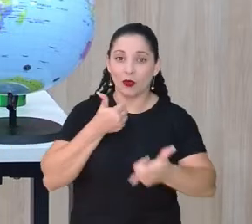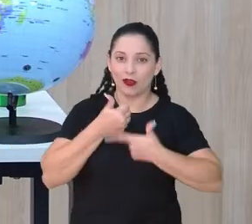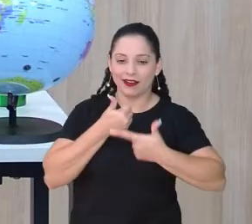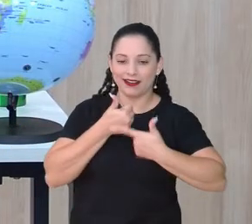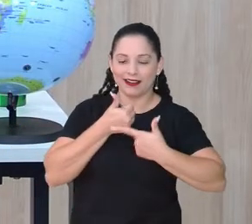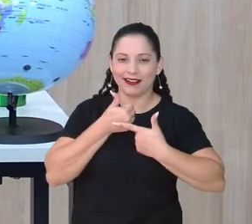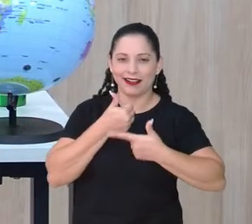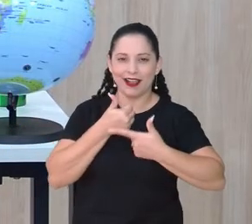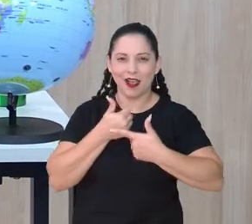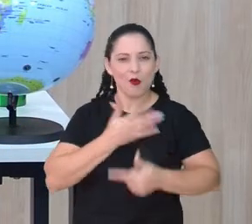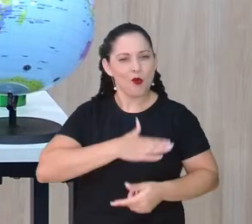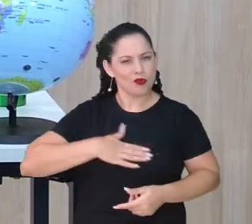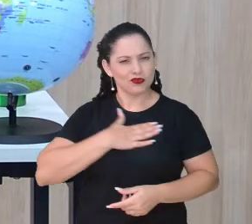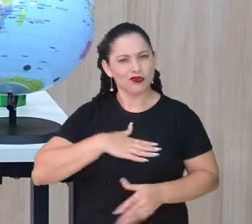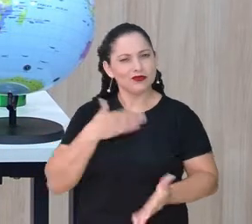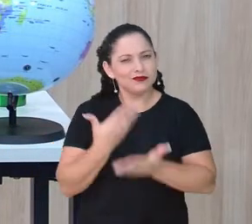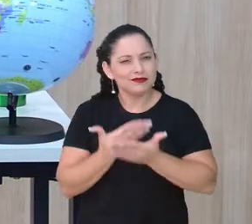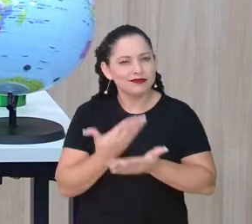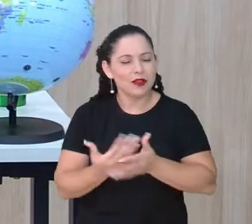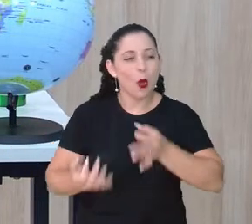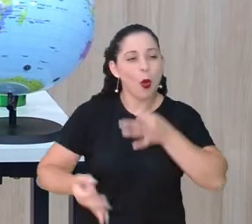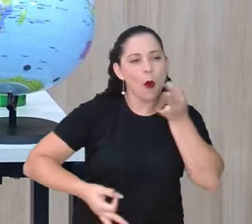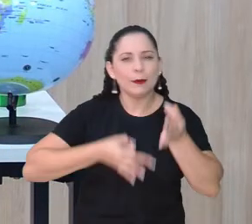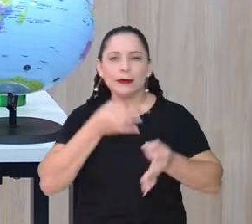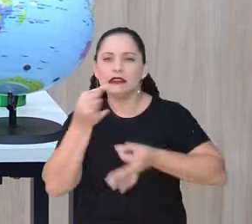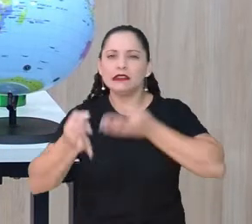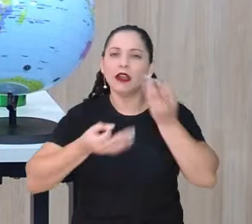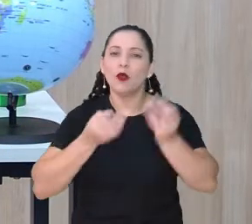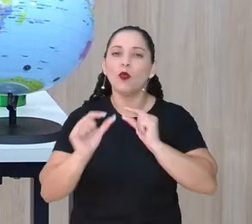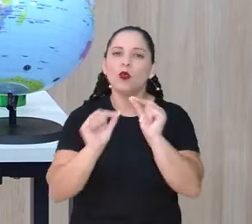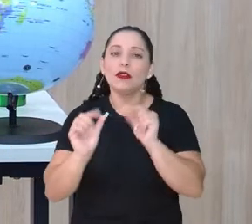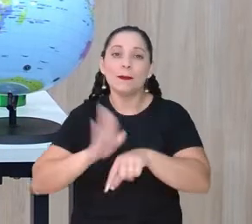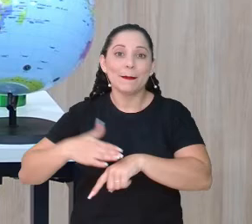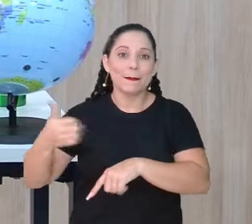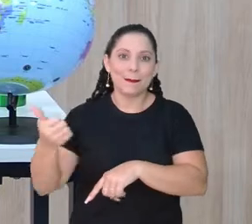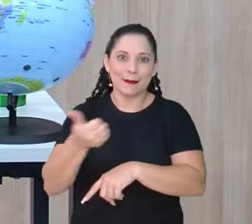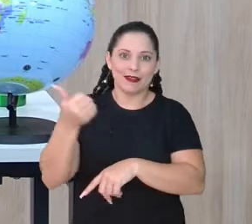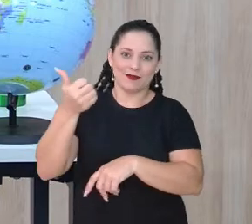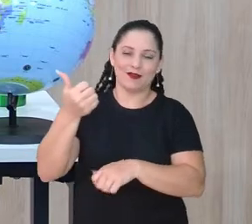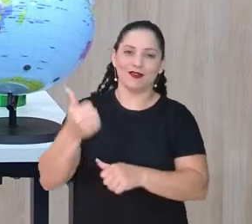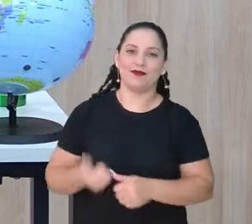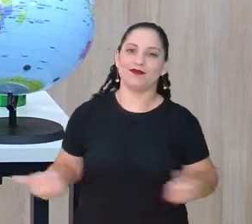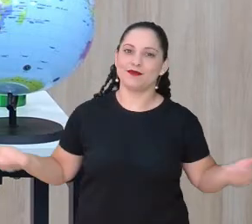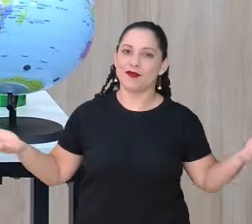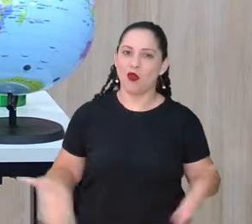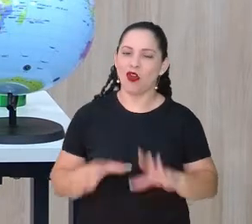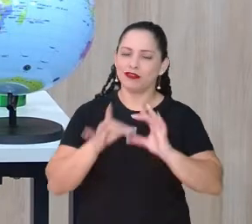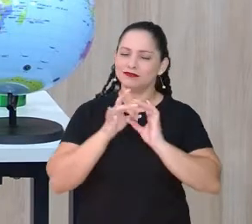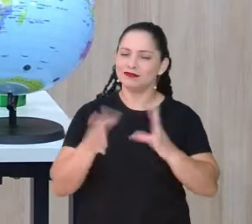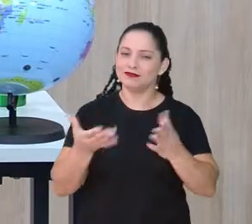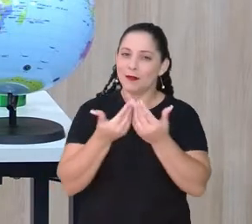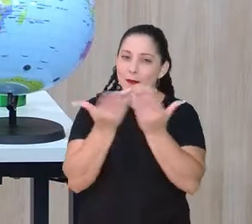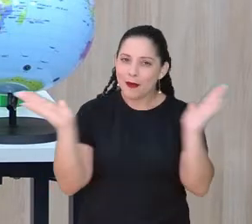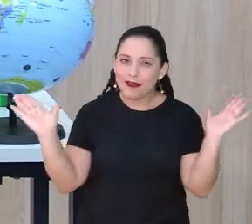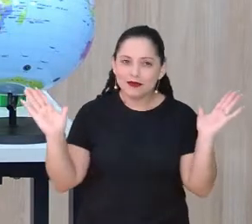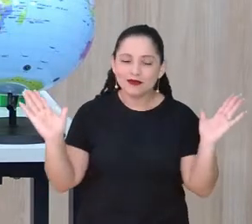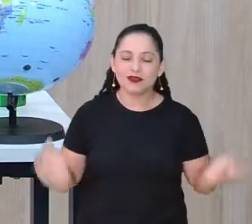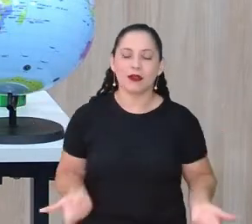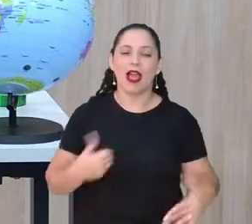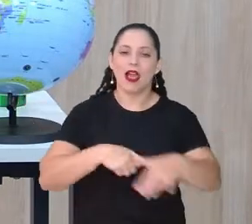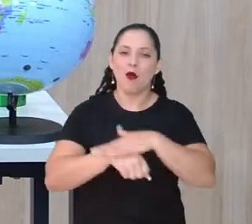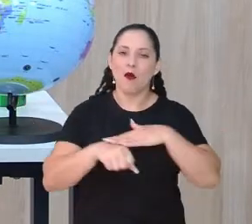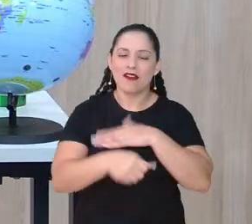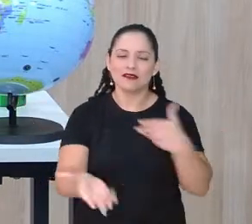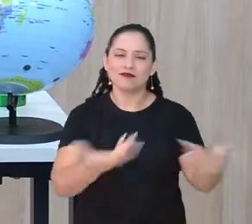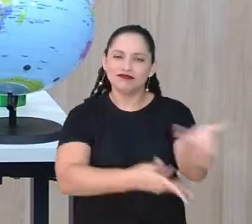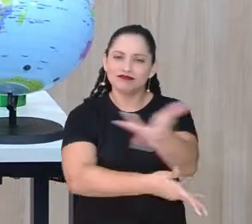uma sugestão do que a gente pode ainda melhorar. E aqui estamos todos abertos para esse tipo, de